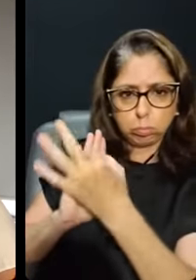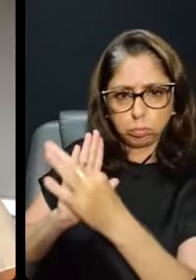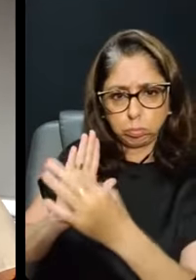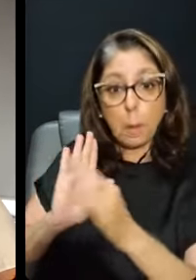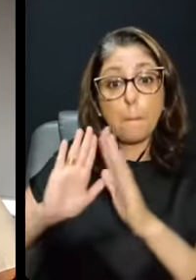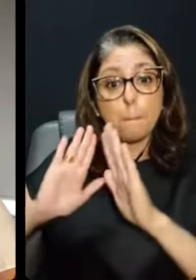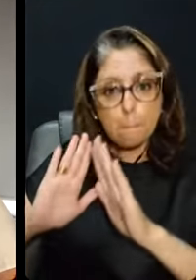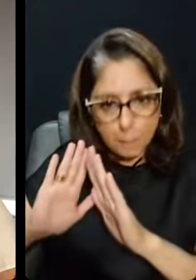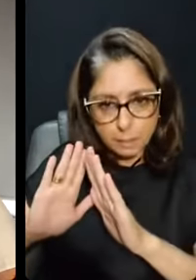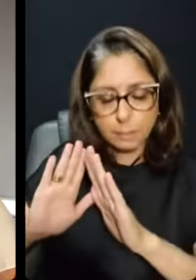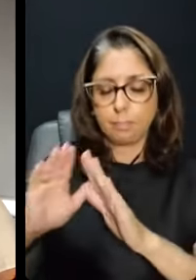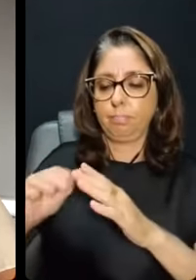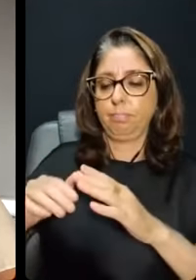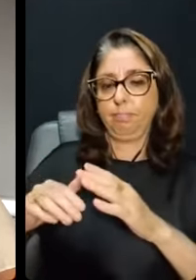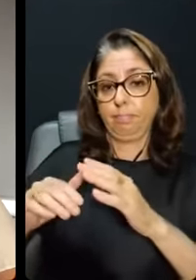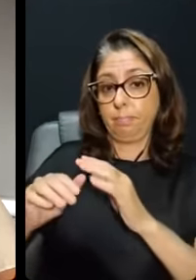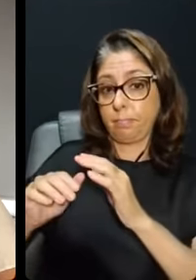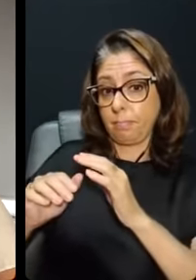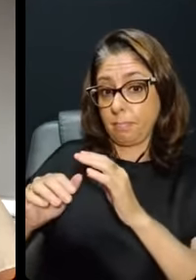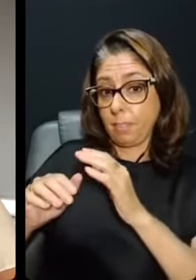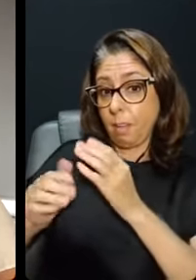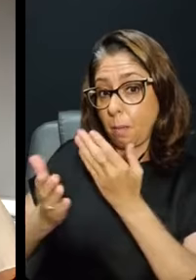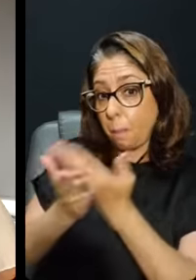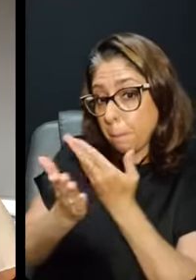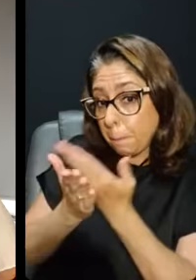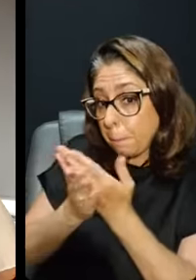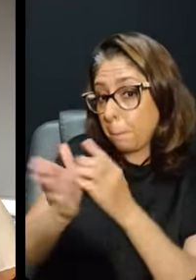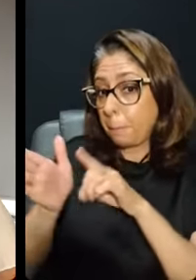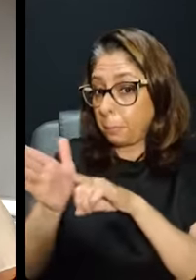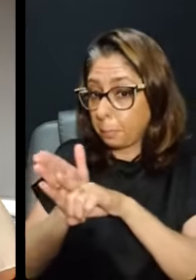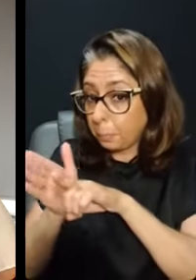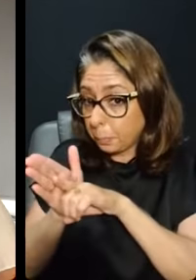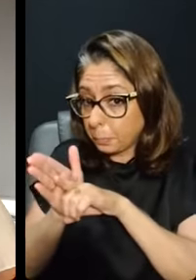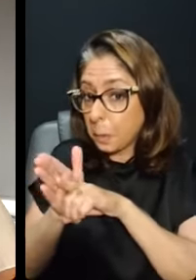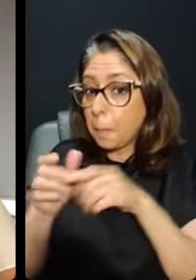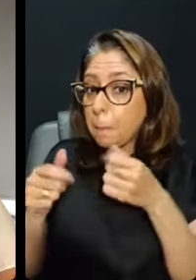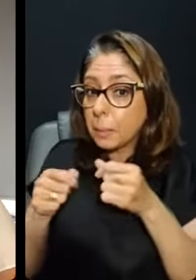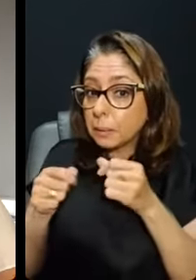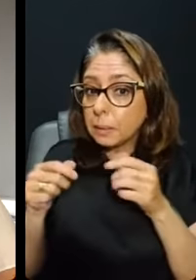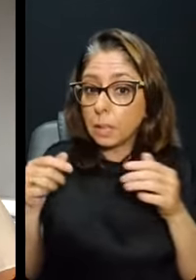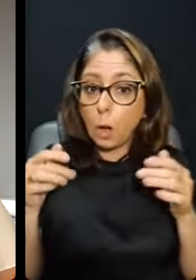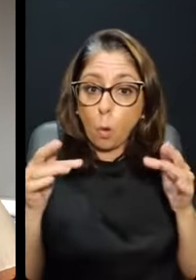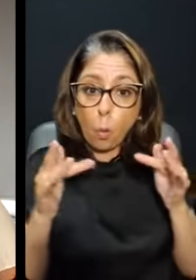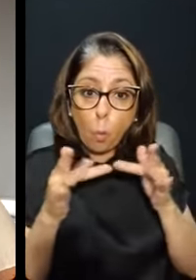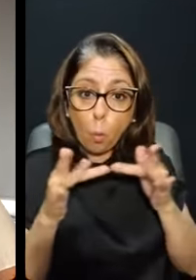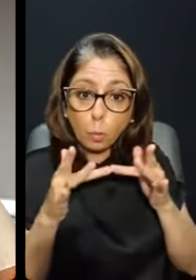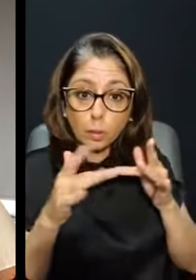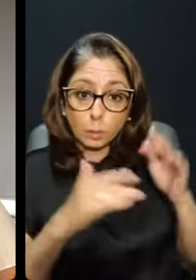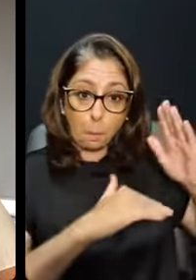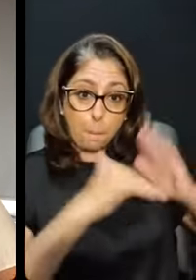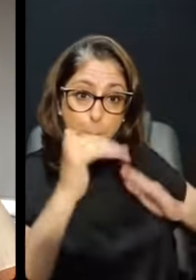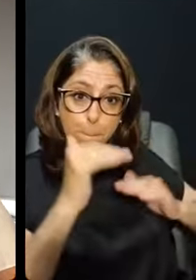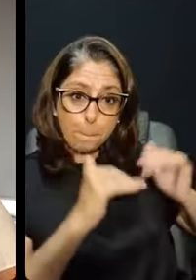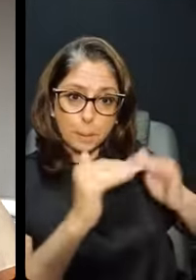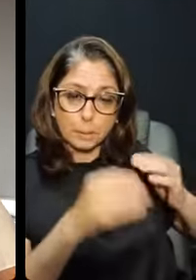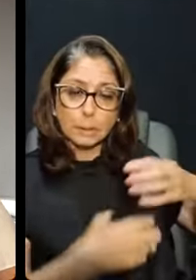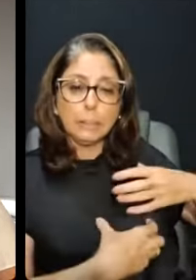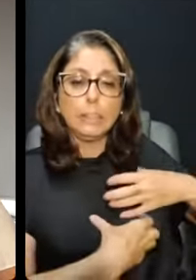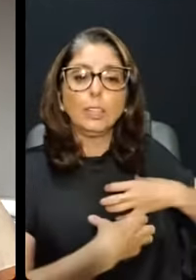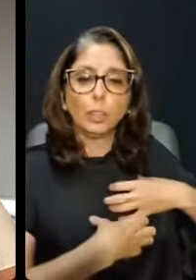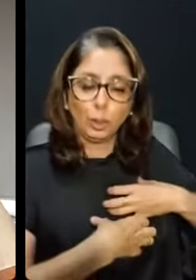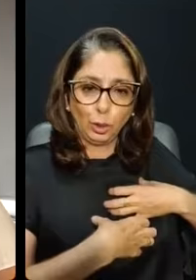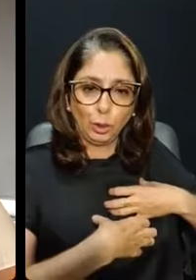da deficiência, como é que a gente trabalha essa questão da acessibilidade além das normas? O que que é esse conceito quando você